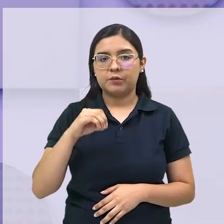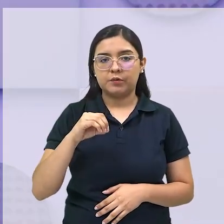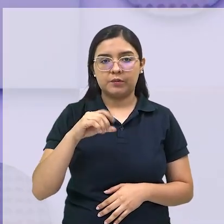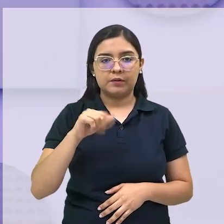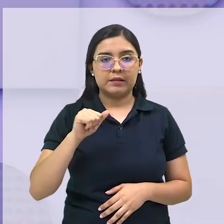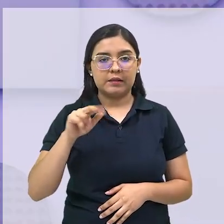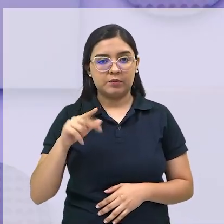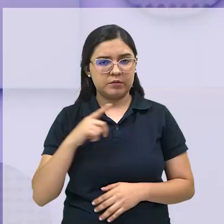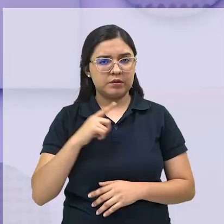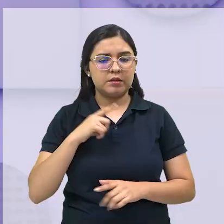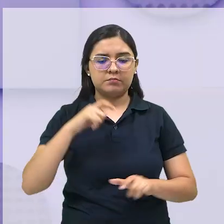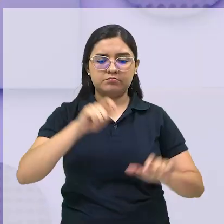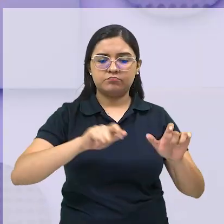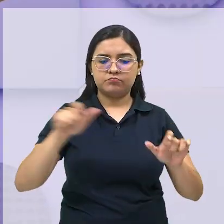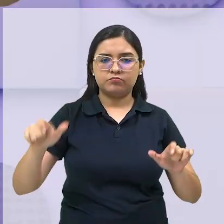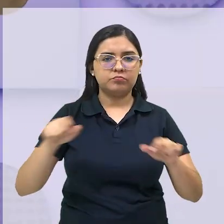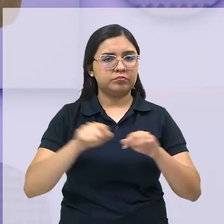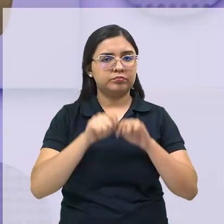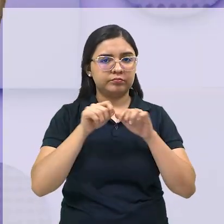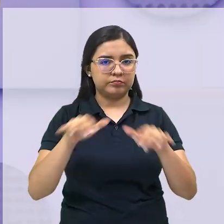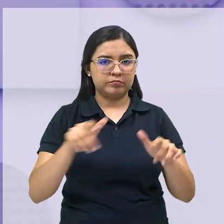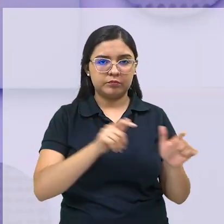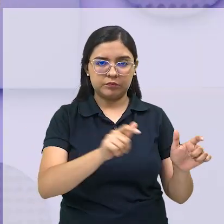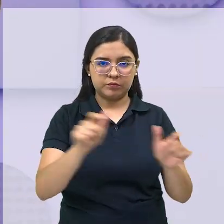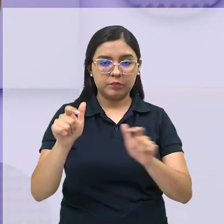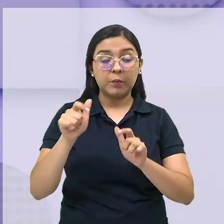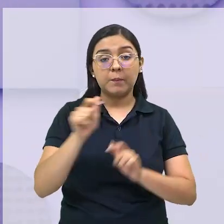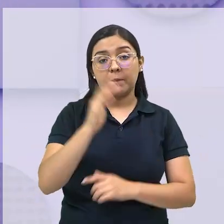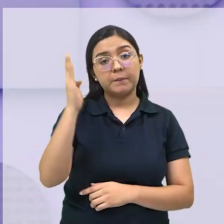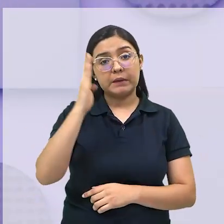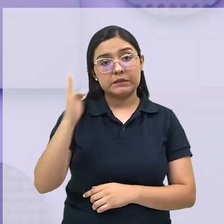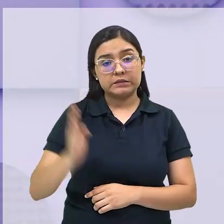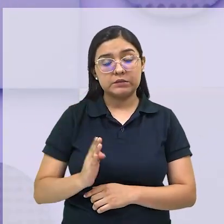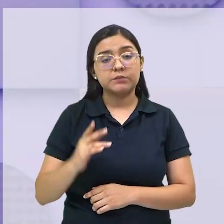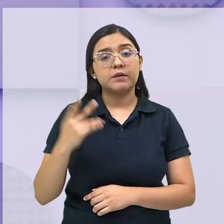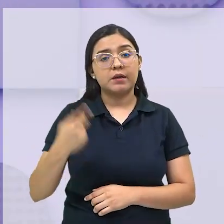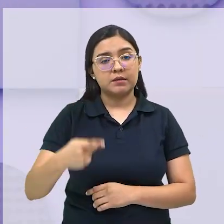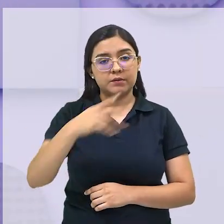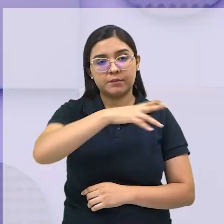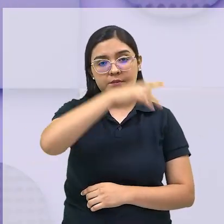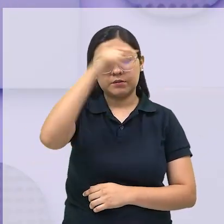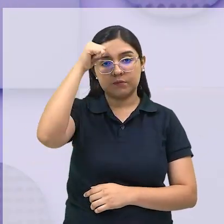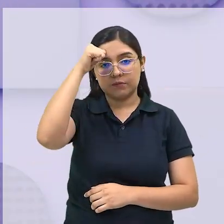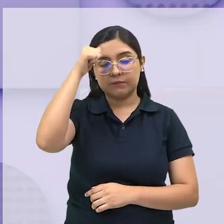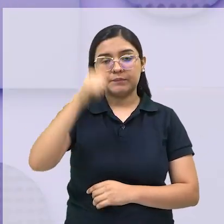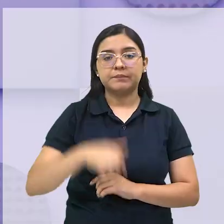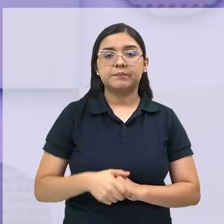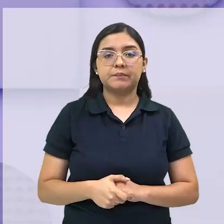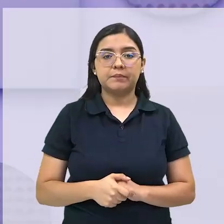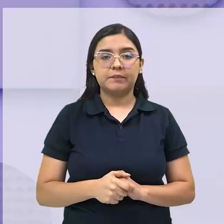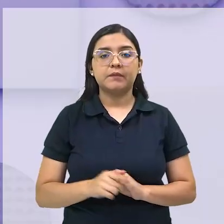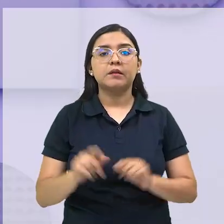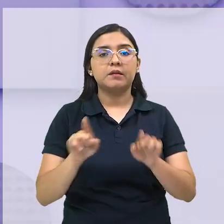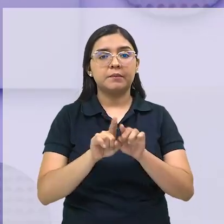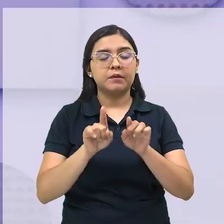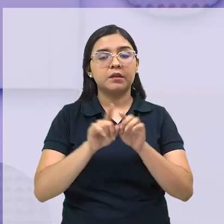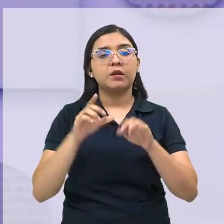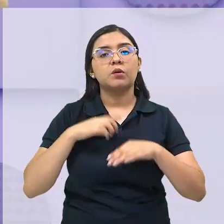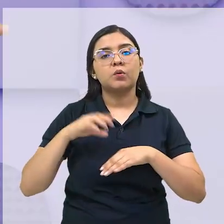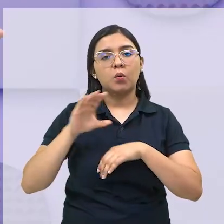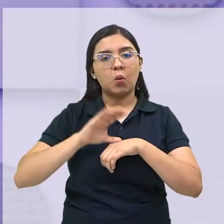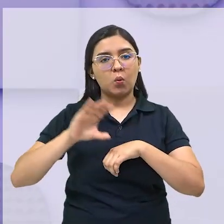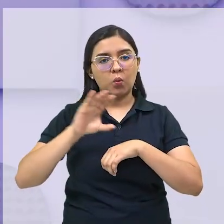Eles têm fiéis espalhados em vários pontos do Brasil e aqui no Amazonas. E eles têm cursos de